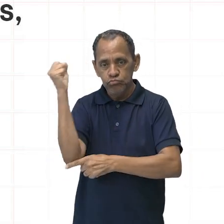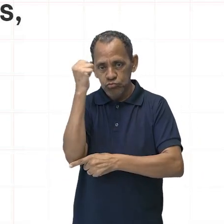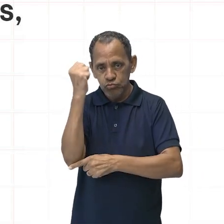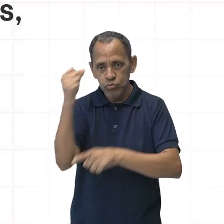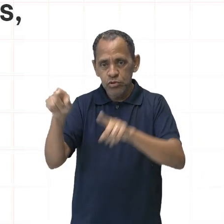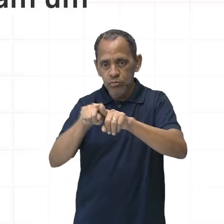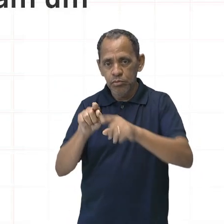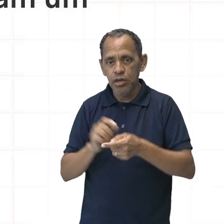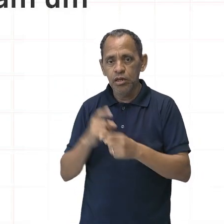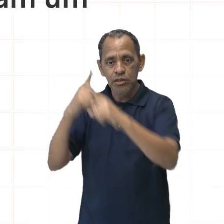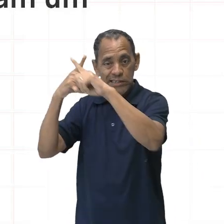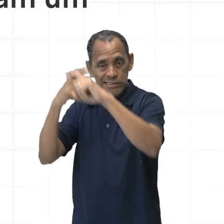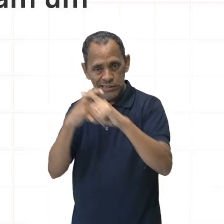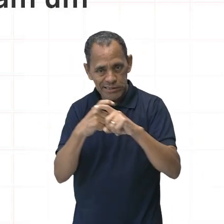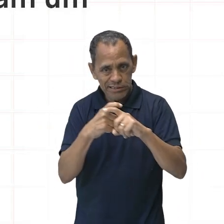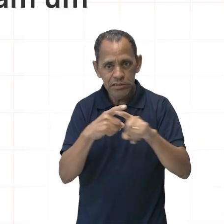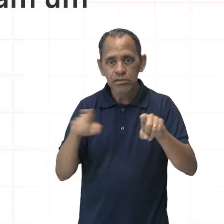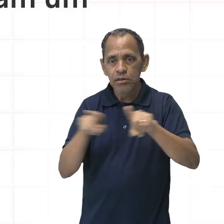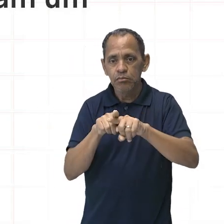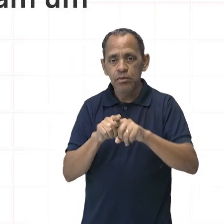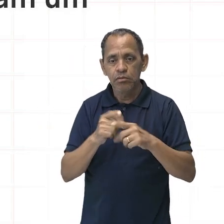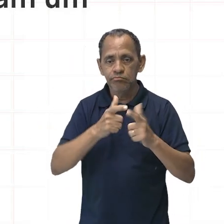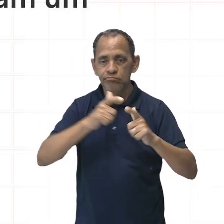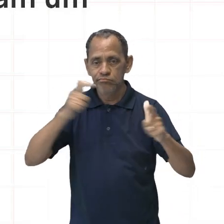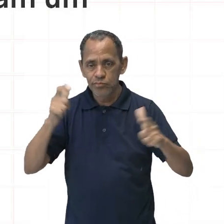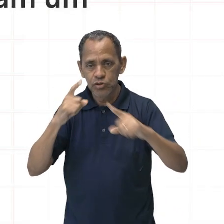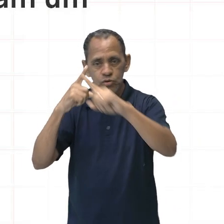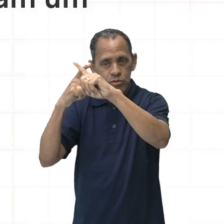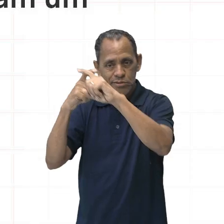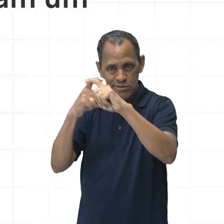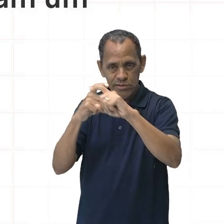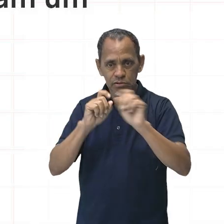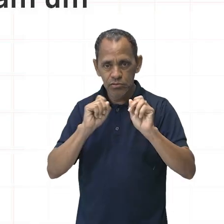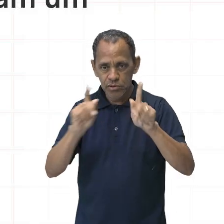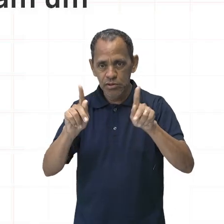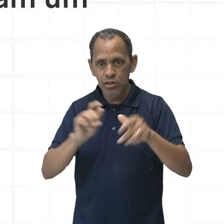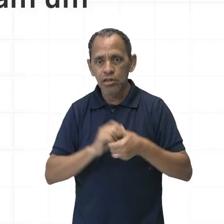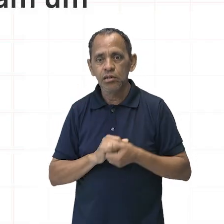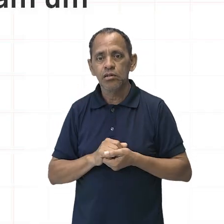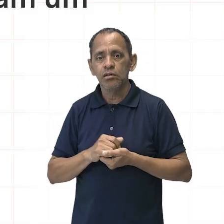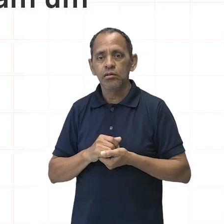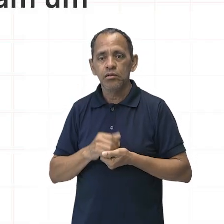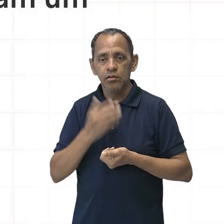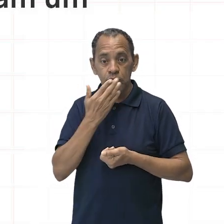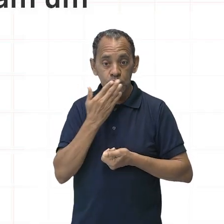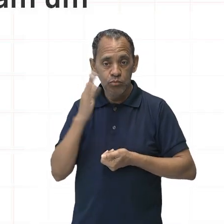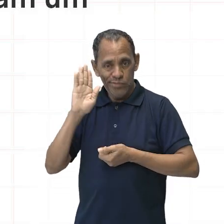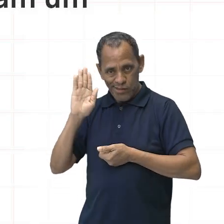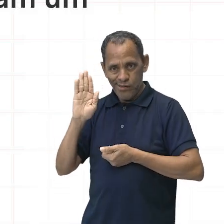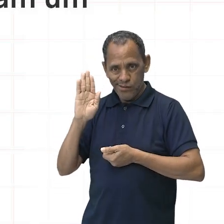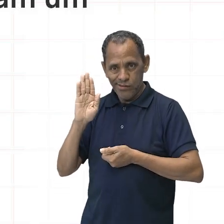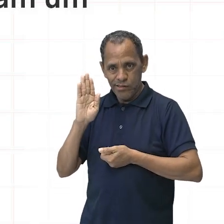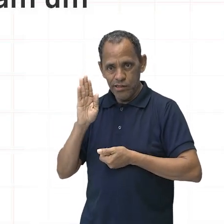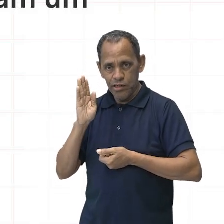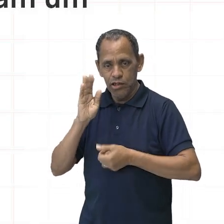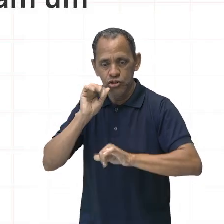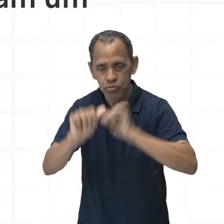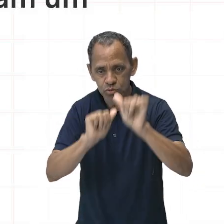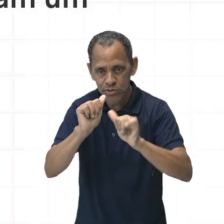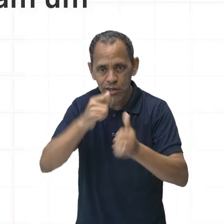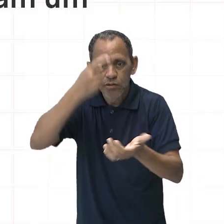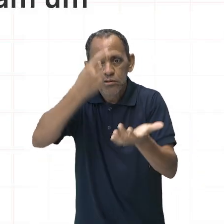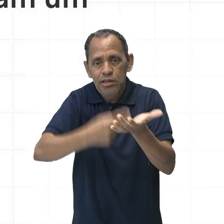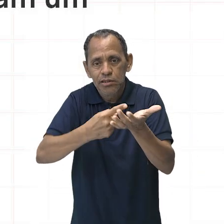o nazismo, a ascensão do nazismo, certo? Com a promessa de reverter as condições do tratado